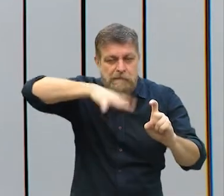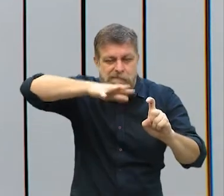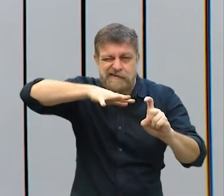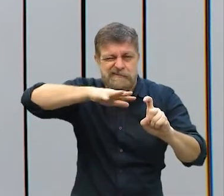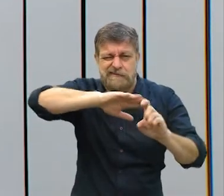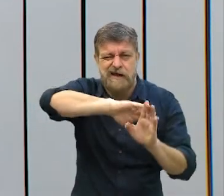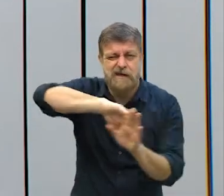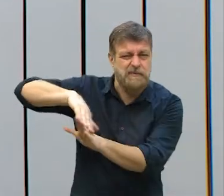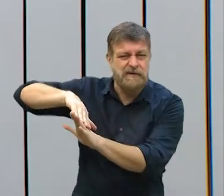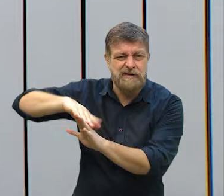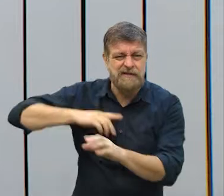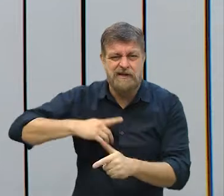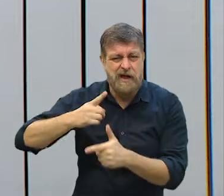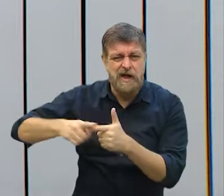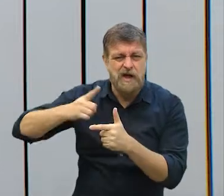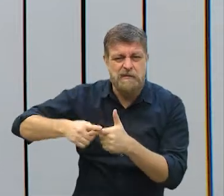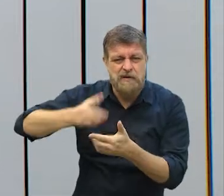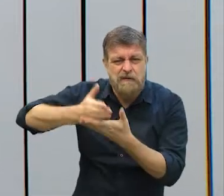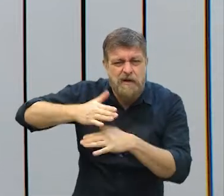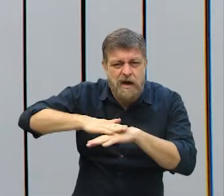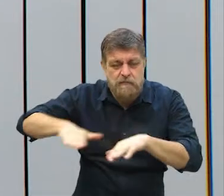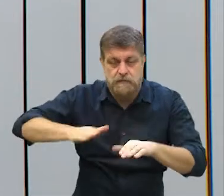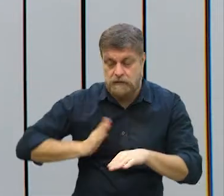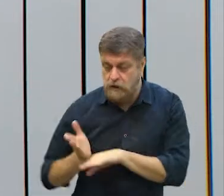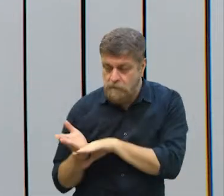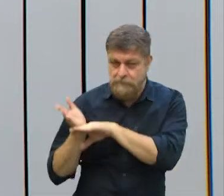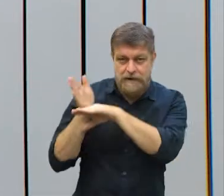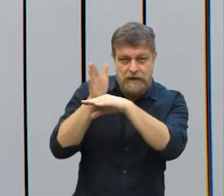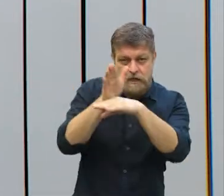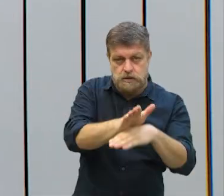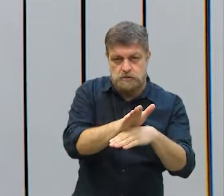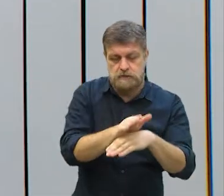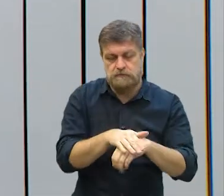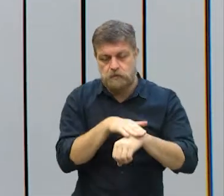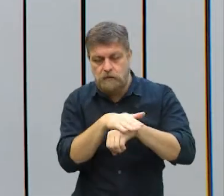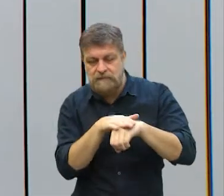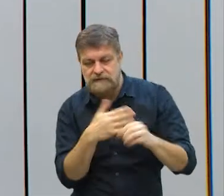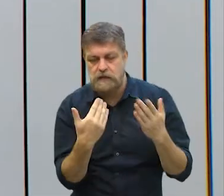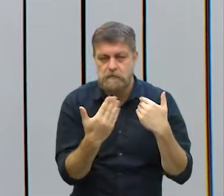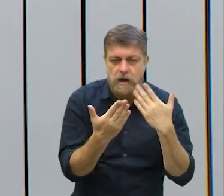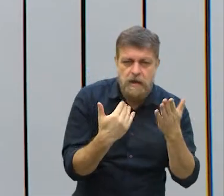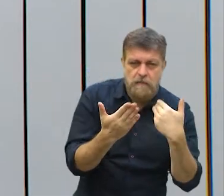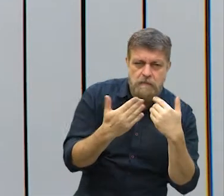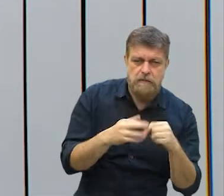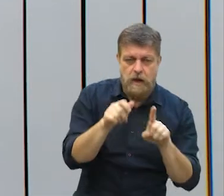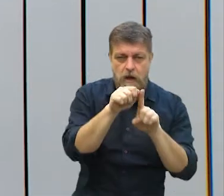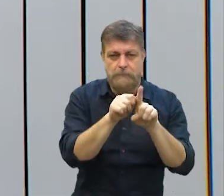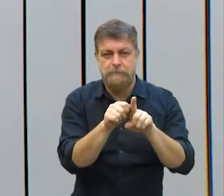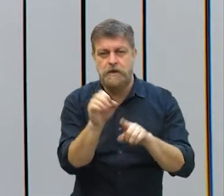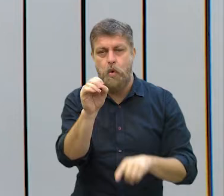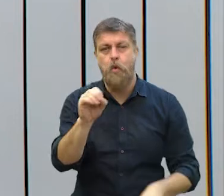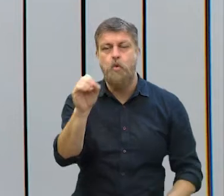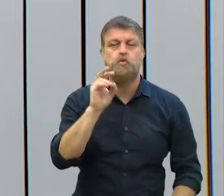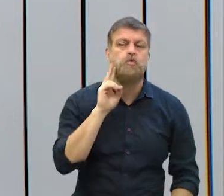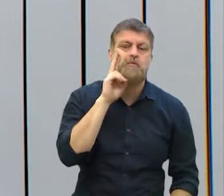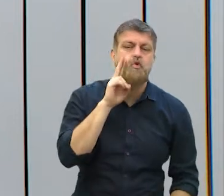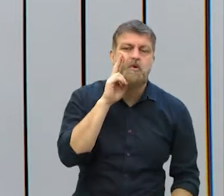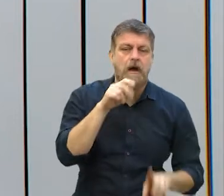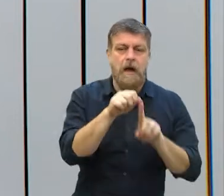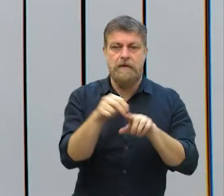esse mito da frente, porque não é um bicho de 7 cabeças. Então ajuda muito mais você falando, você pregando. Outubro